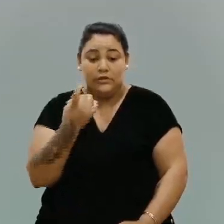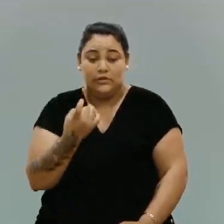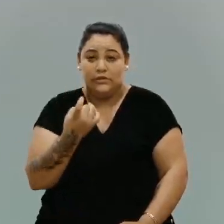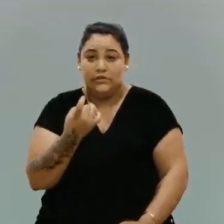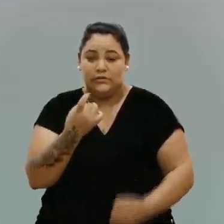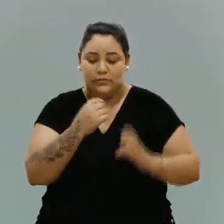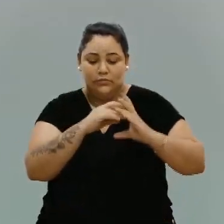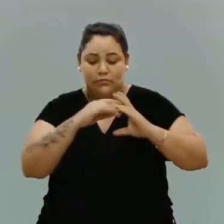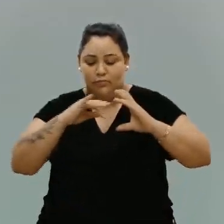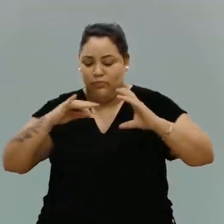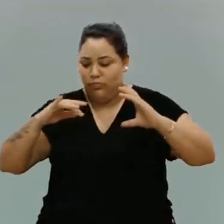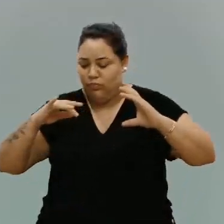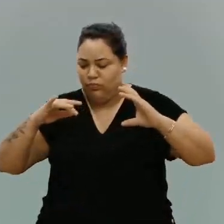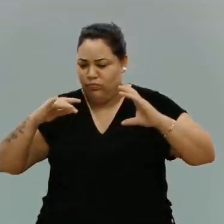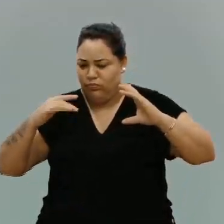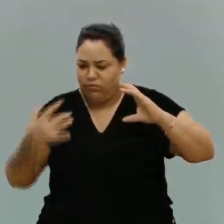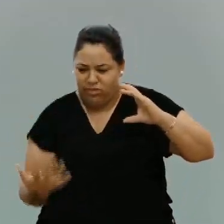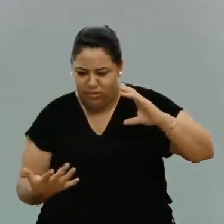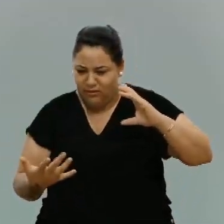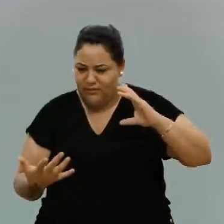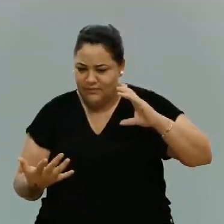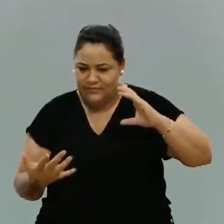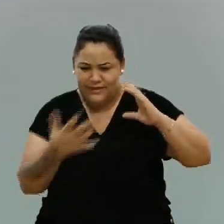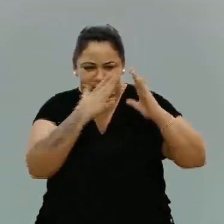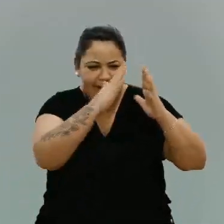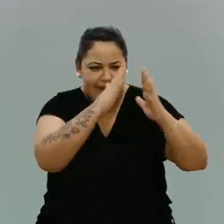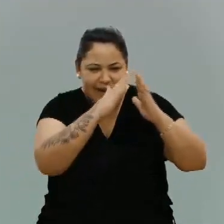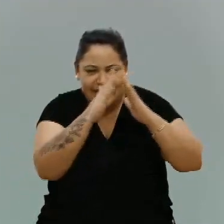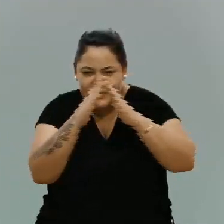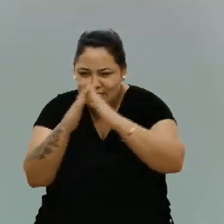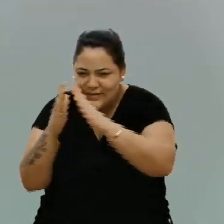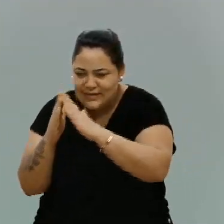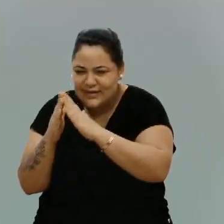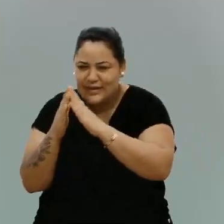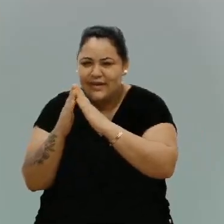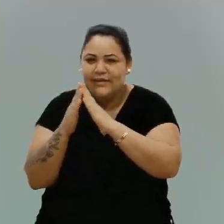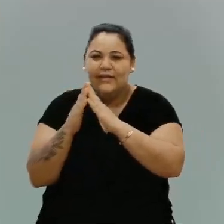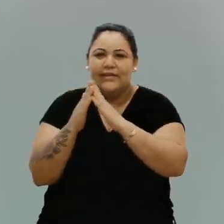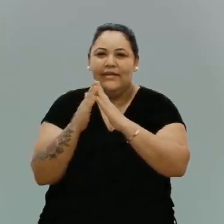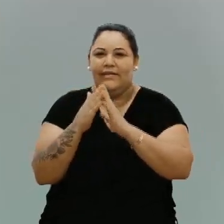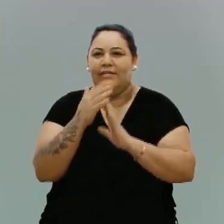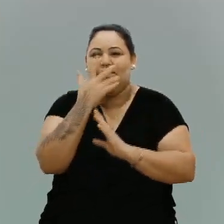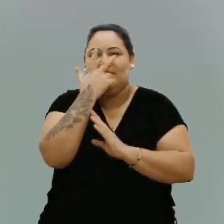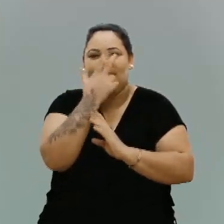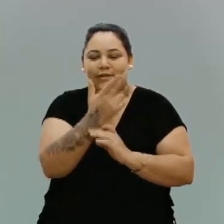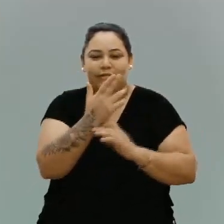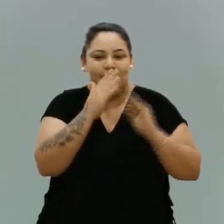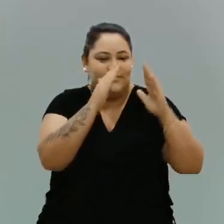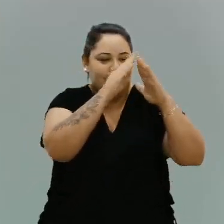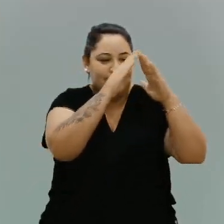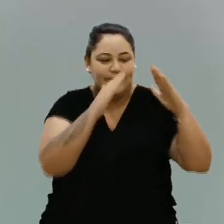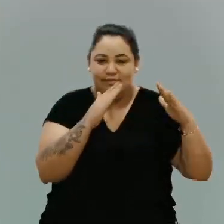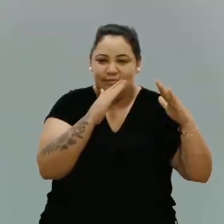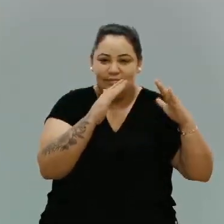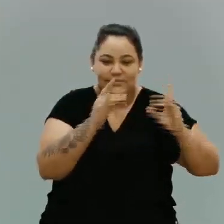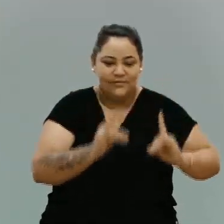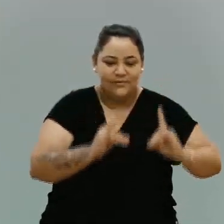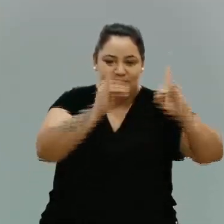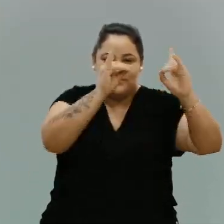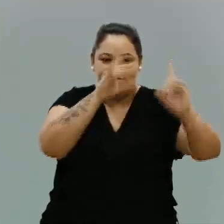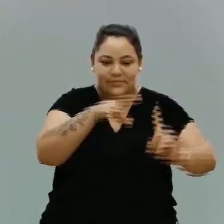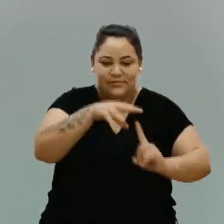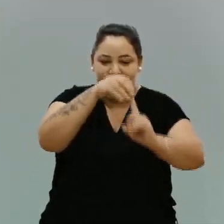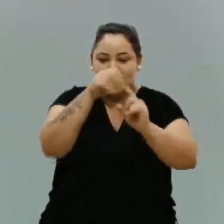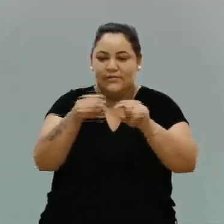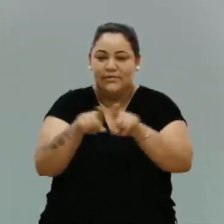o sentido popular, daquelas casinhas iguais, de telhadinho, de condomínios, principalmente a questão de,